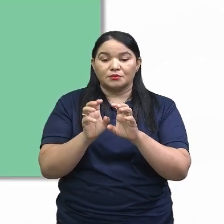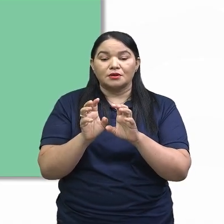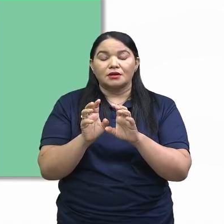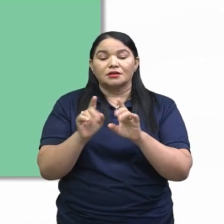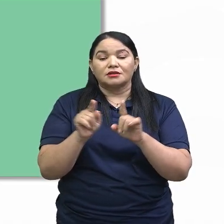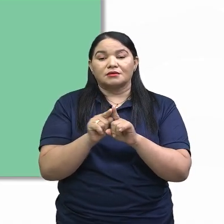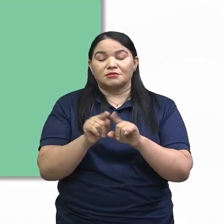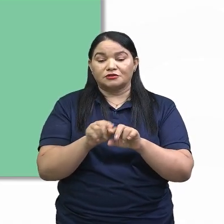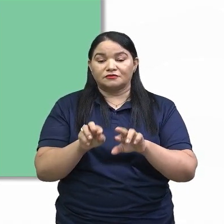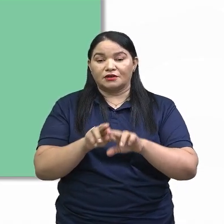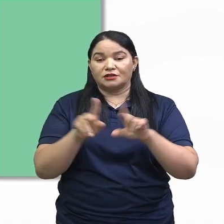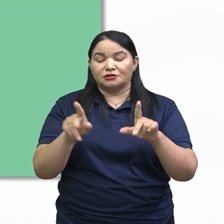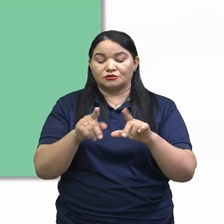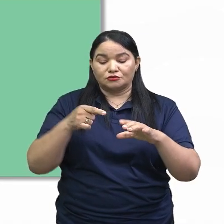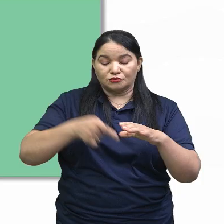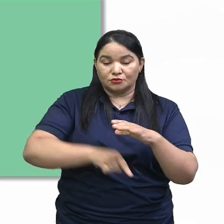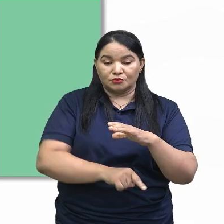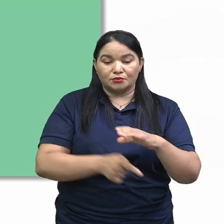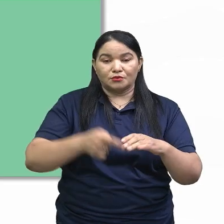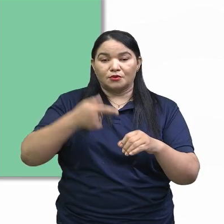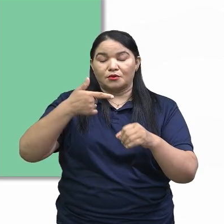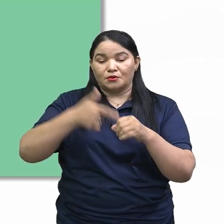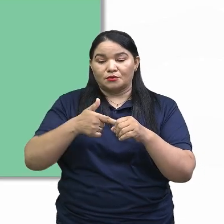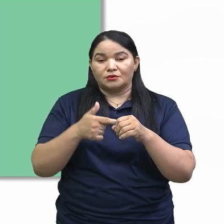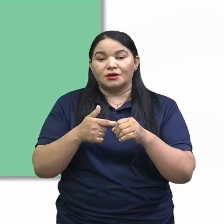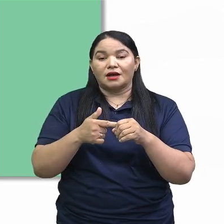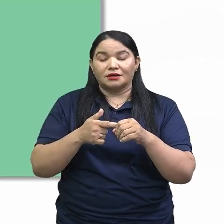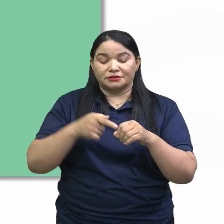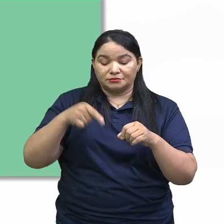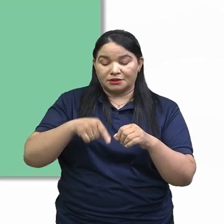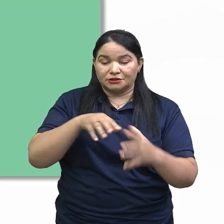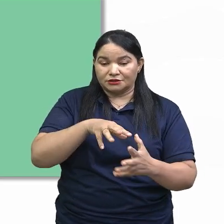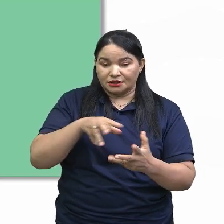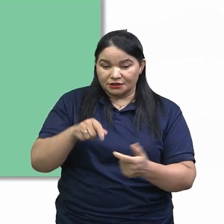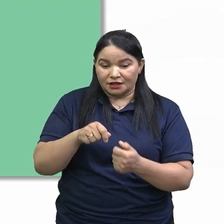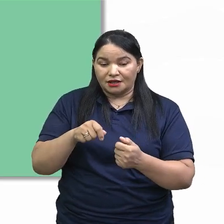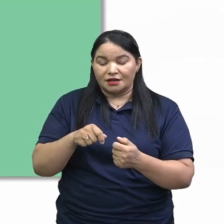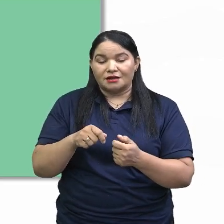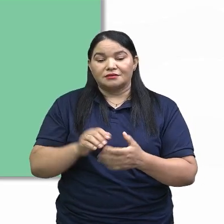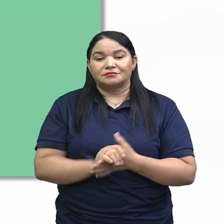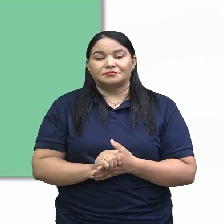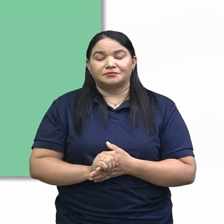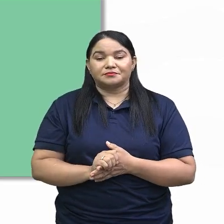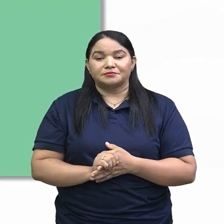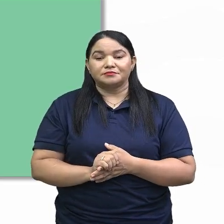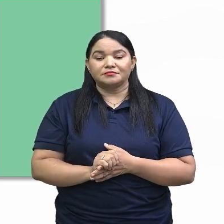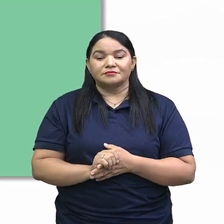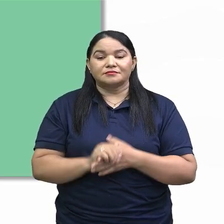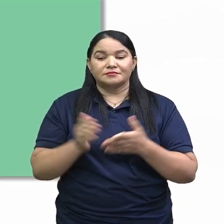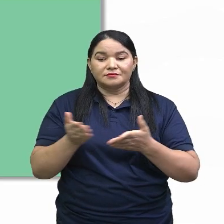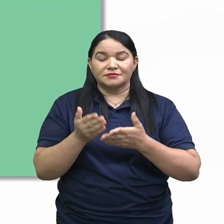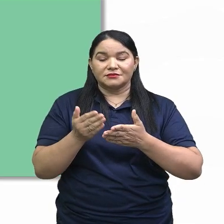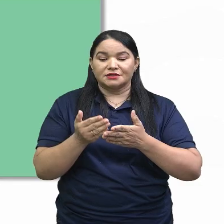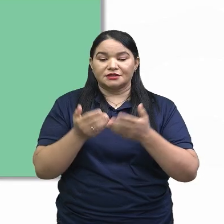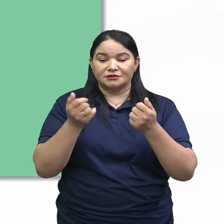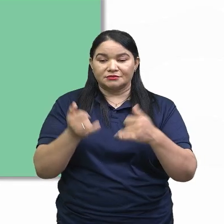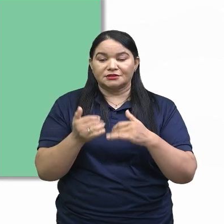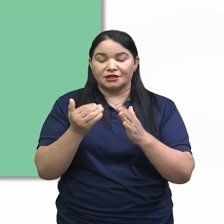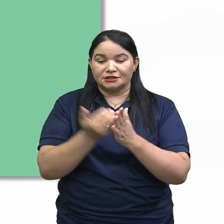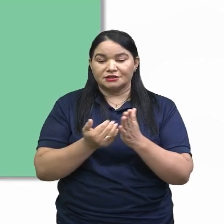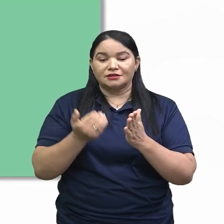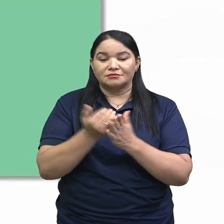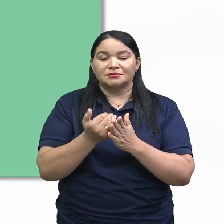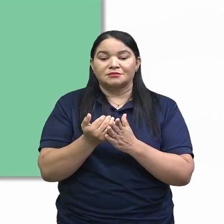dos combustíveis fósseis que retiram carbono debaixo da terra, tá certo? E aí a gente vai falar um pouquinho mais de biogás